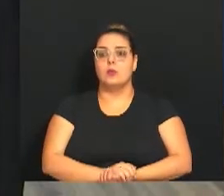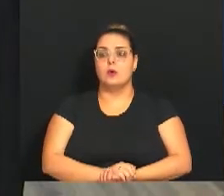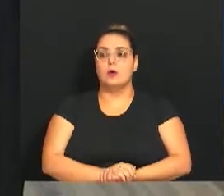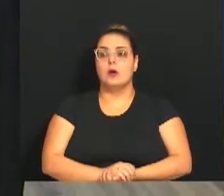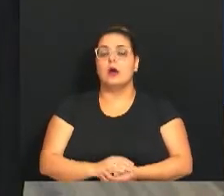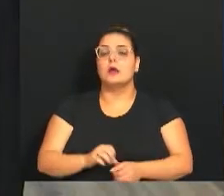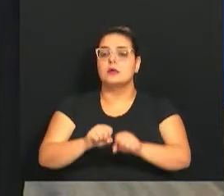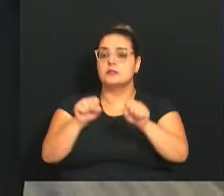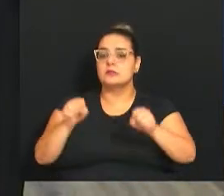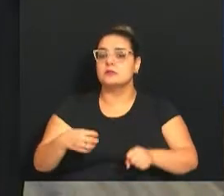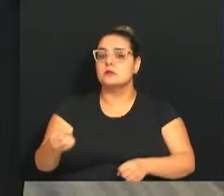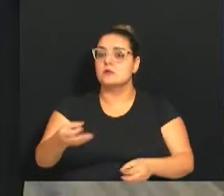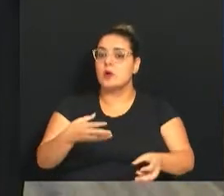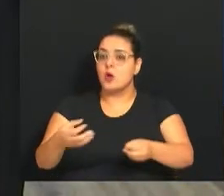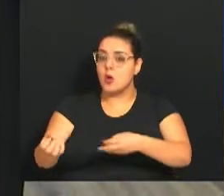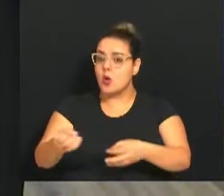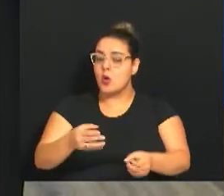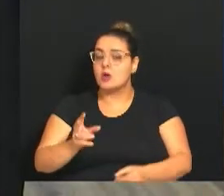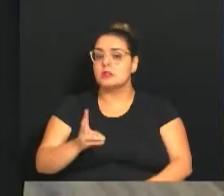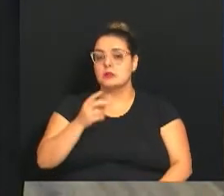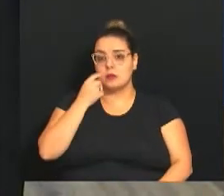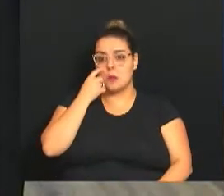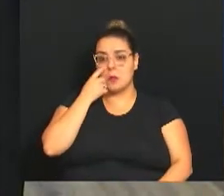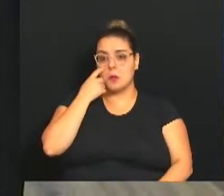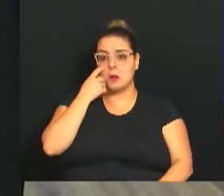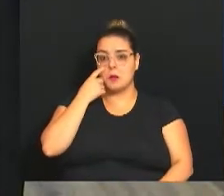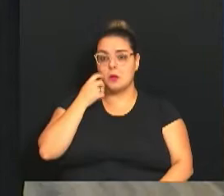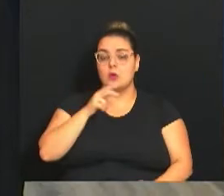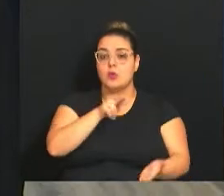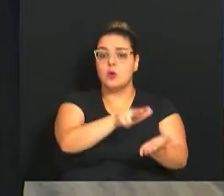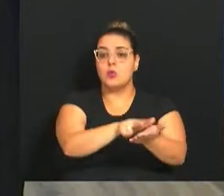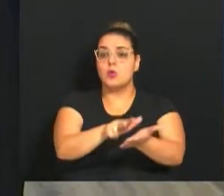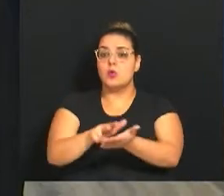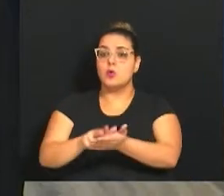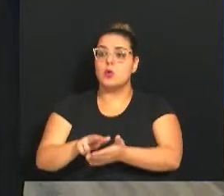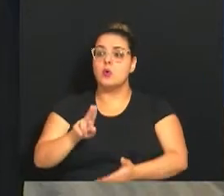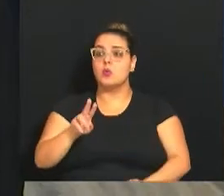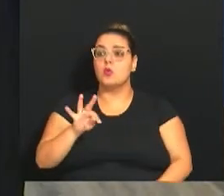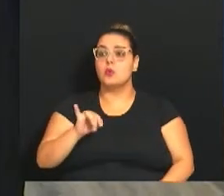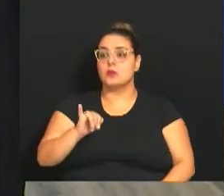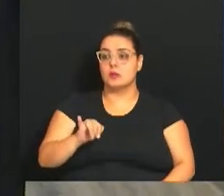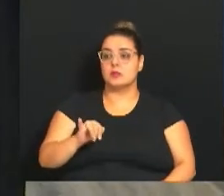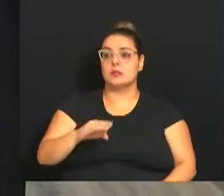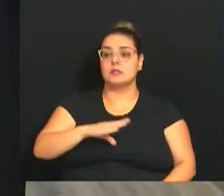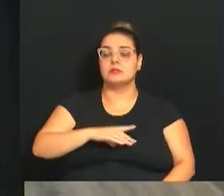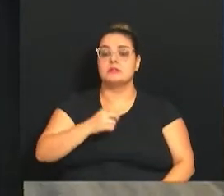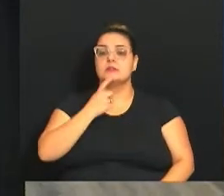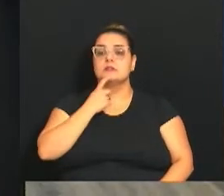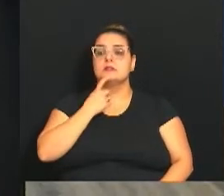atualização diária que nós fazemos, taxa de ocupação de leitos de UTI aqui na cidade de Campinas.